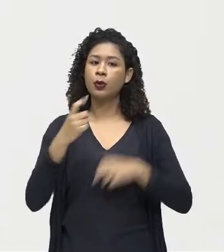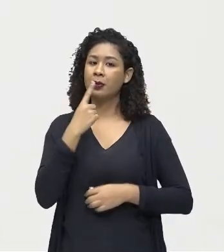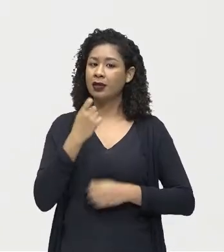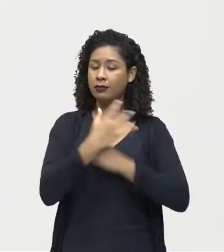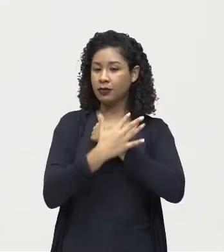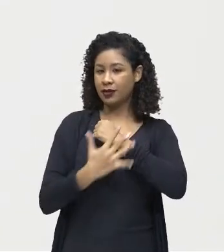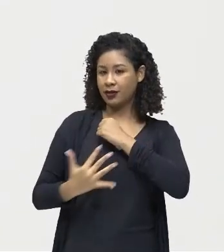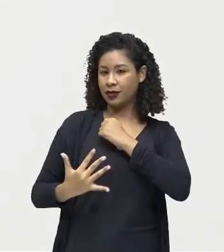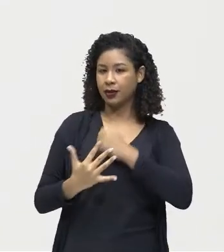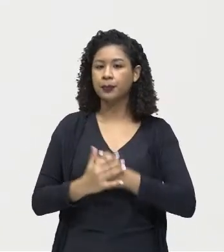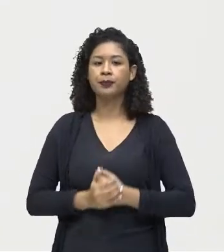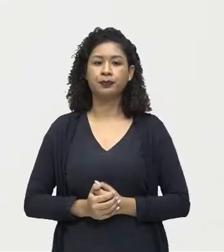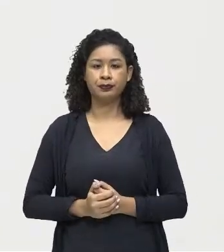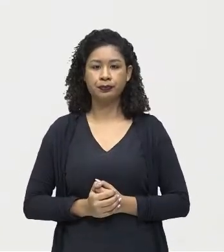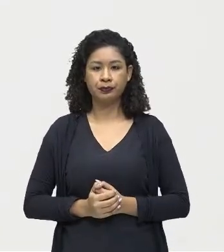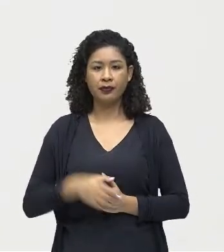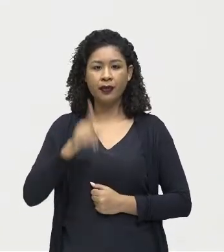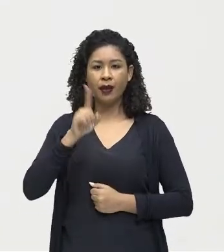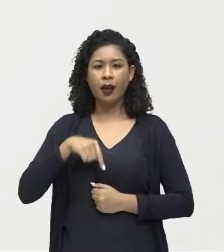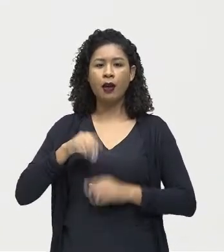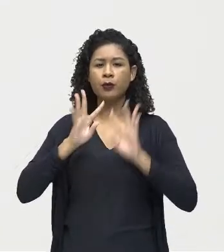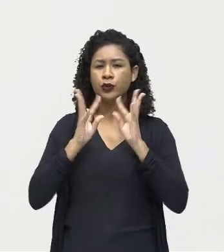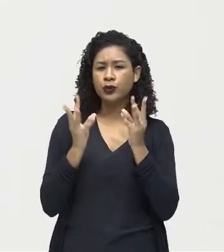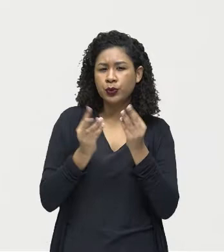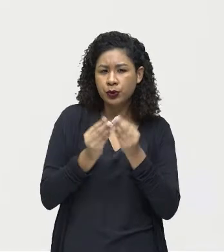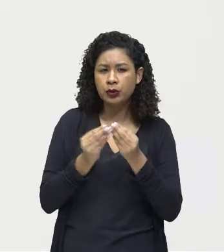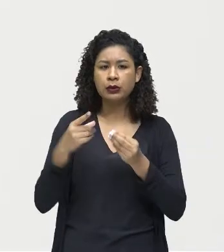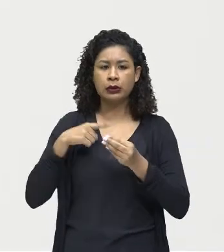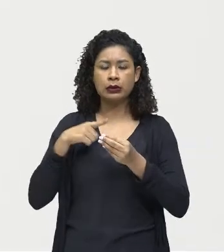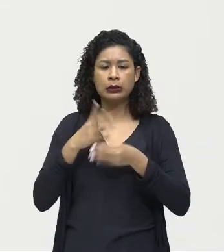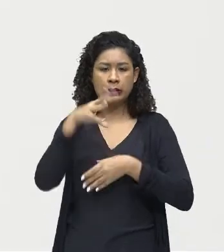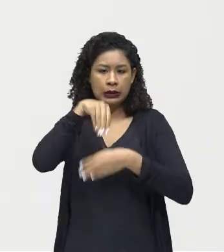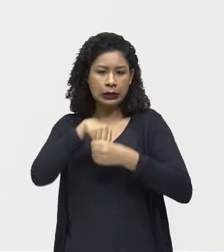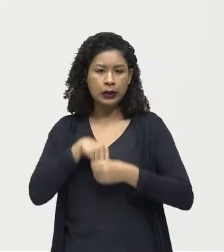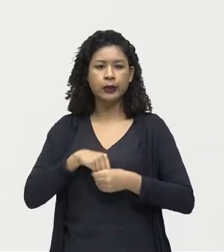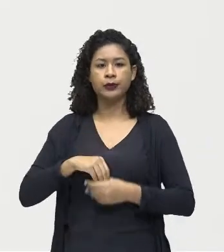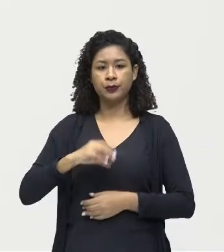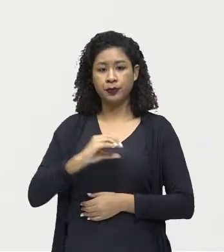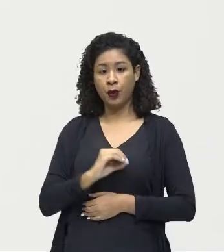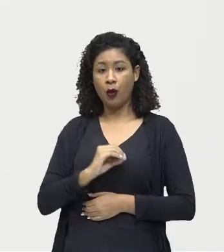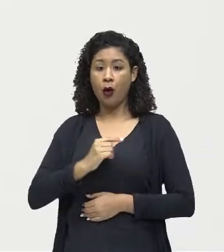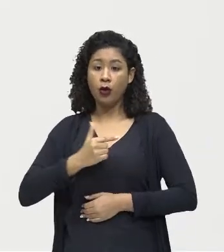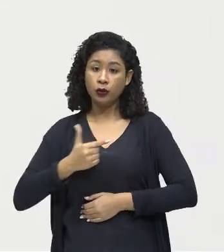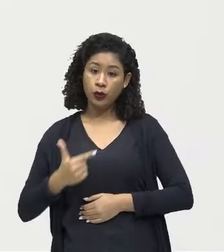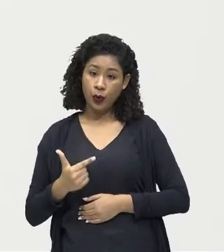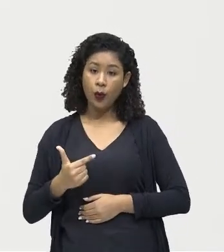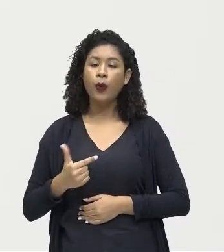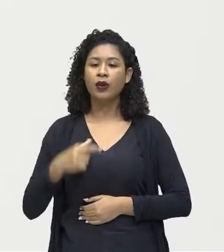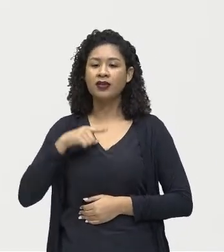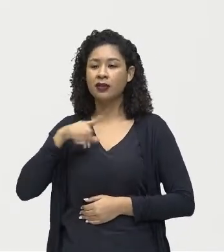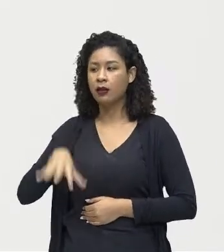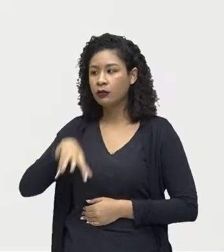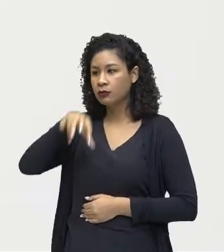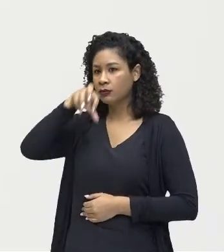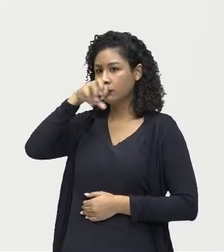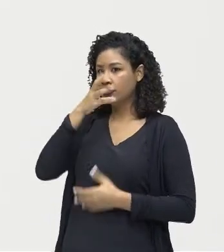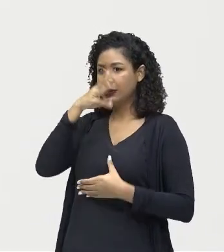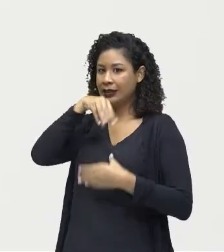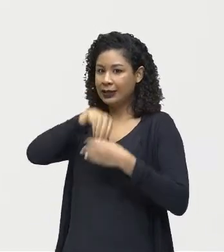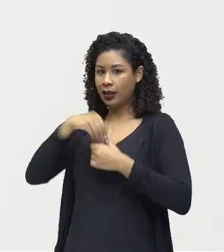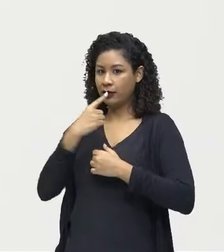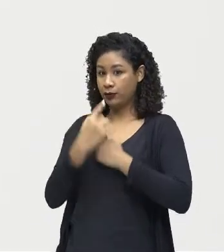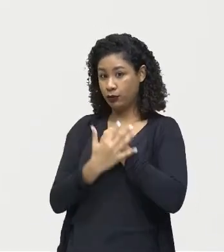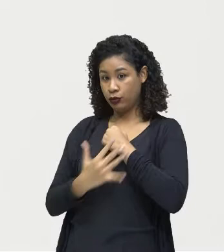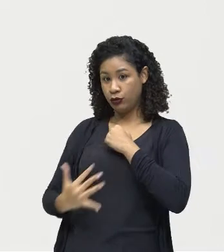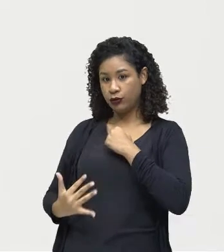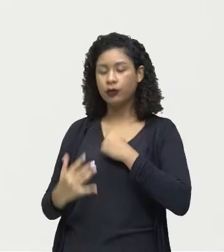sangue é o líquido que transporta as substâncias, como o oxigênio, que é obtido lá no sistema respiratório, o gás